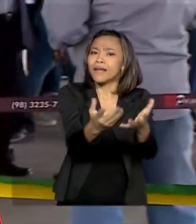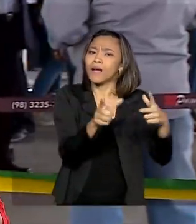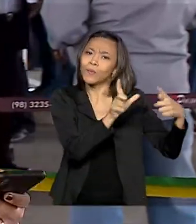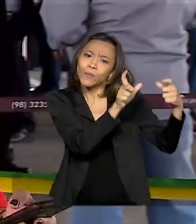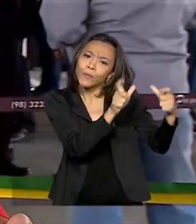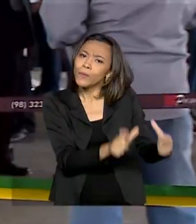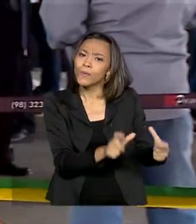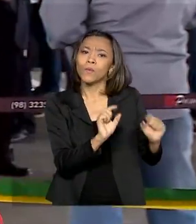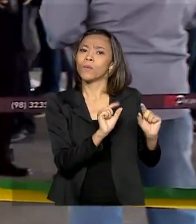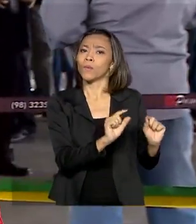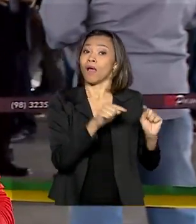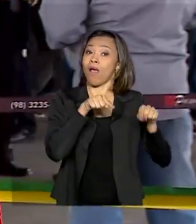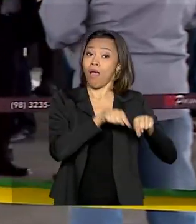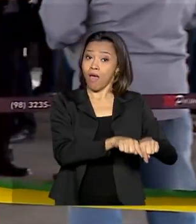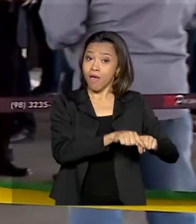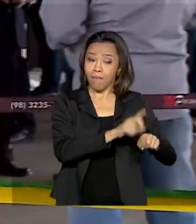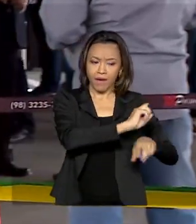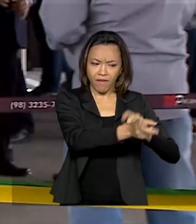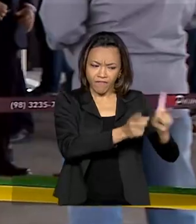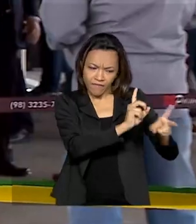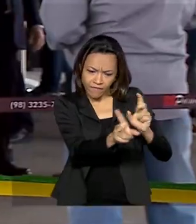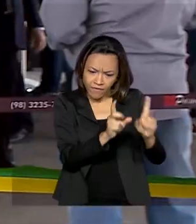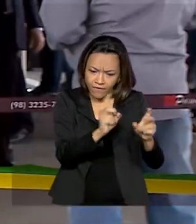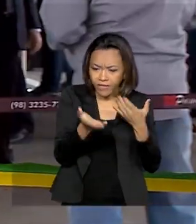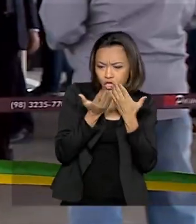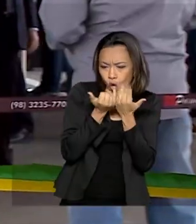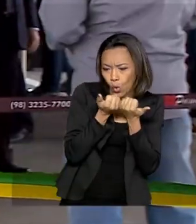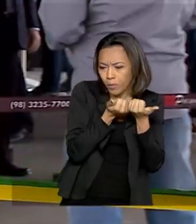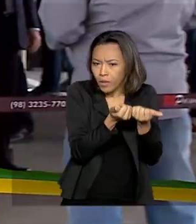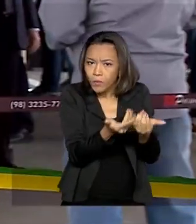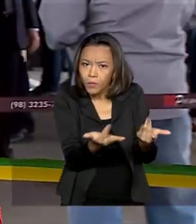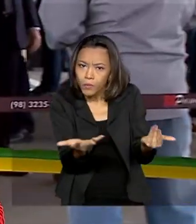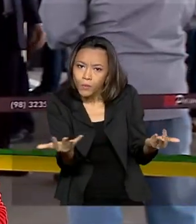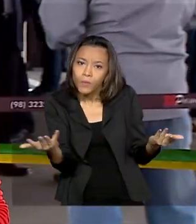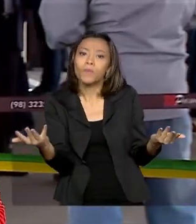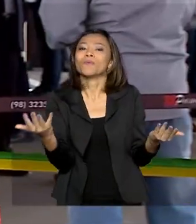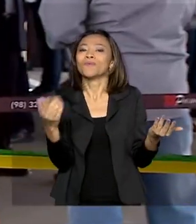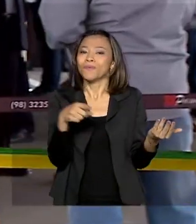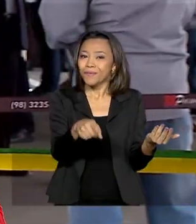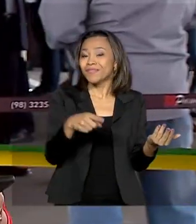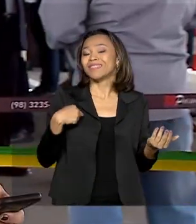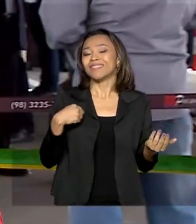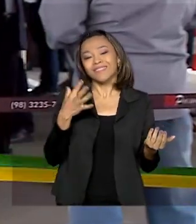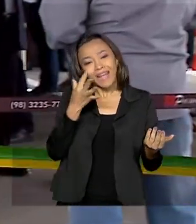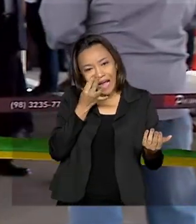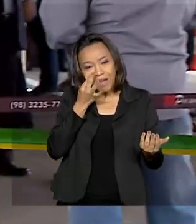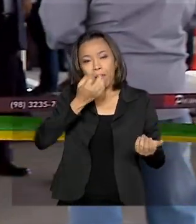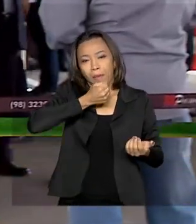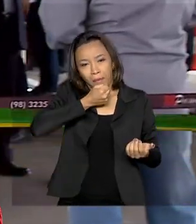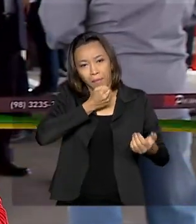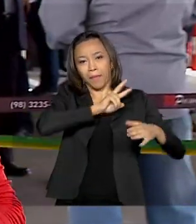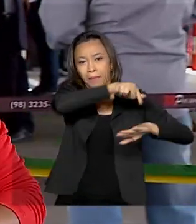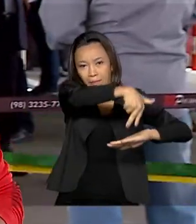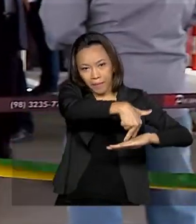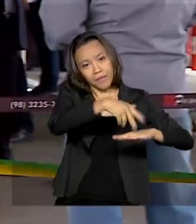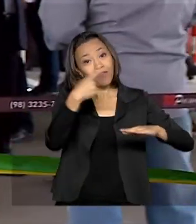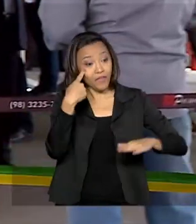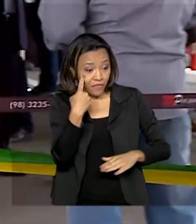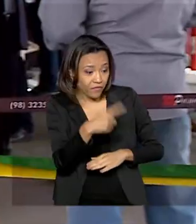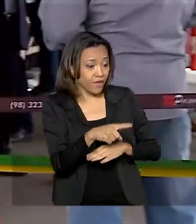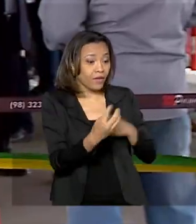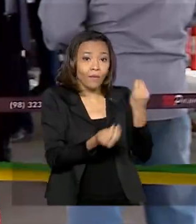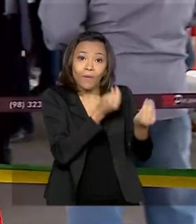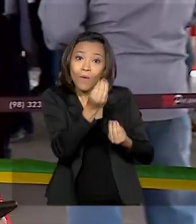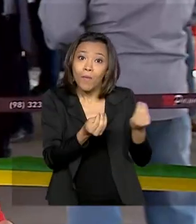que é uma estrutura própria para a comercialização de comidas típicas. A repórter Gabriela Noronha está em Imperatriz e foi verificar